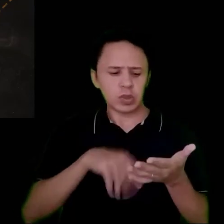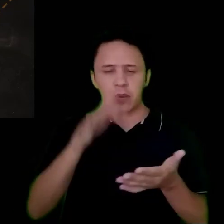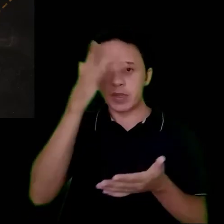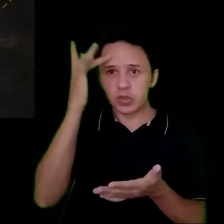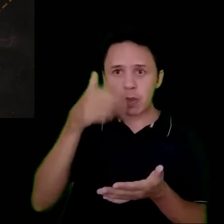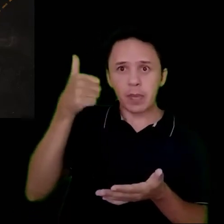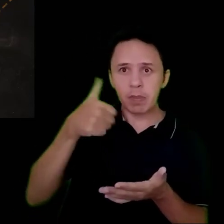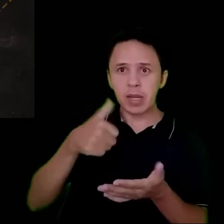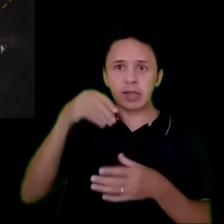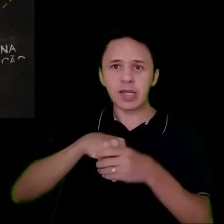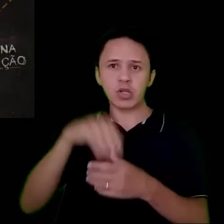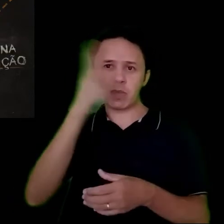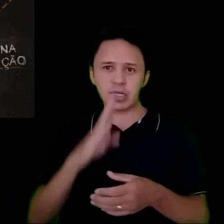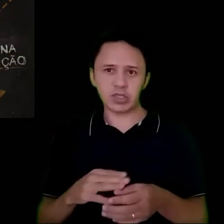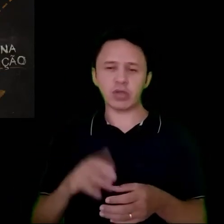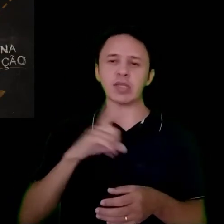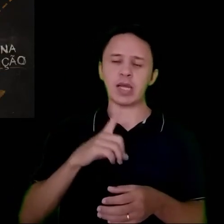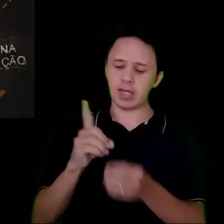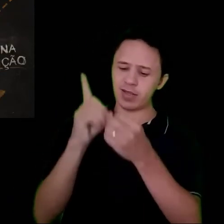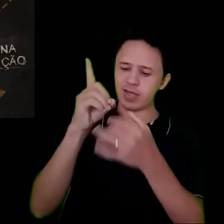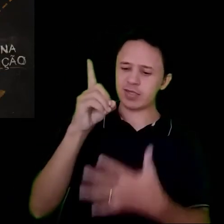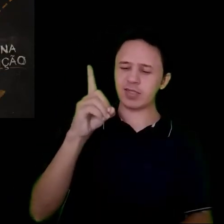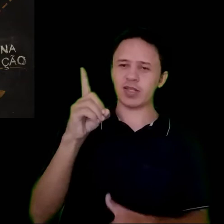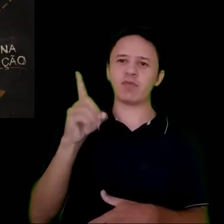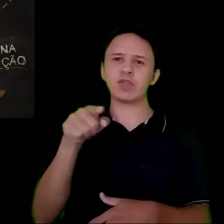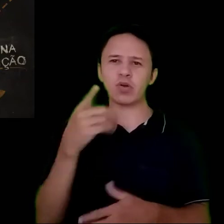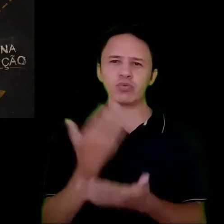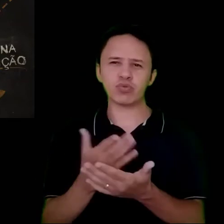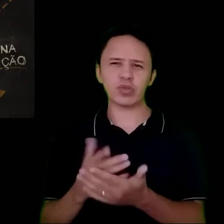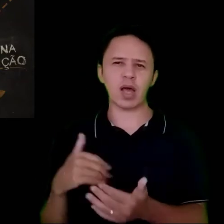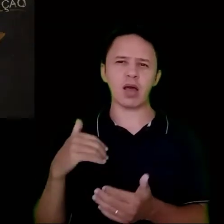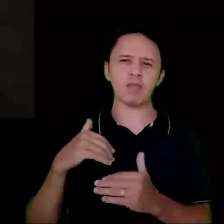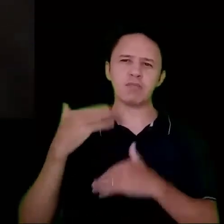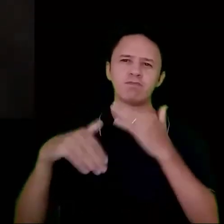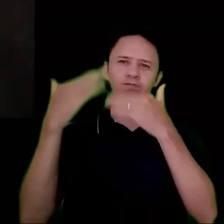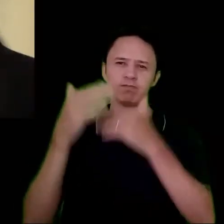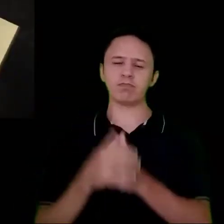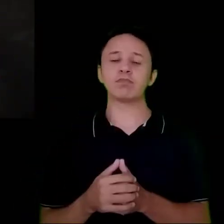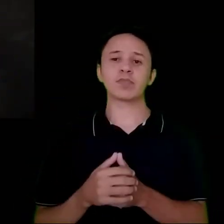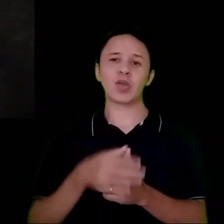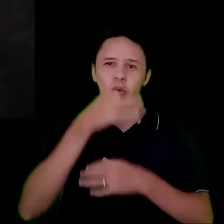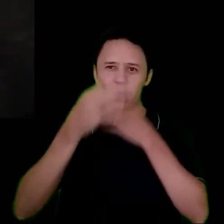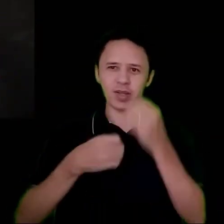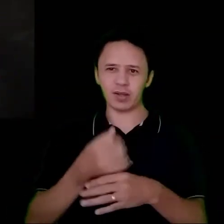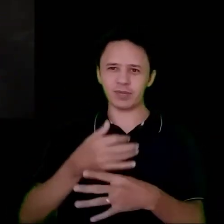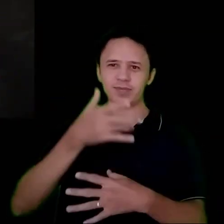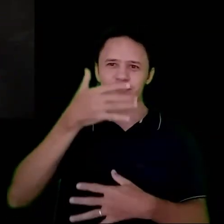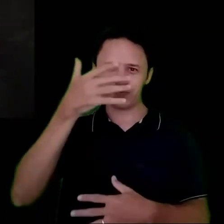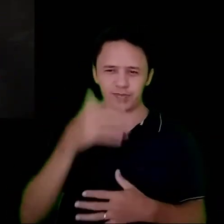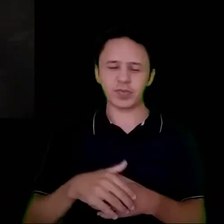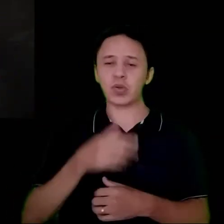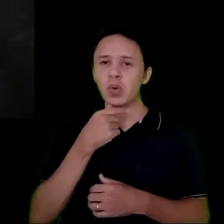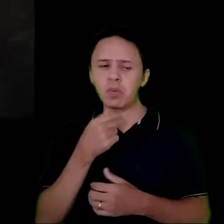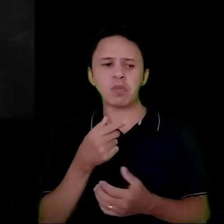primeira pessoa de um escravizado no Brasil, estão na descrição para que vocês possam ir além. Nos comentários do Nerdologia Criminoso